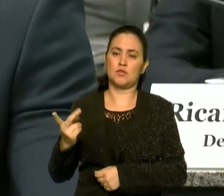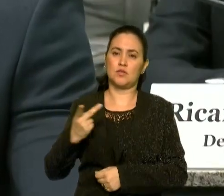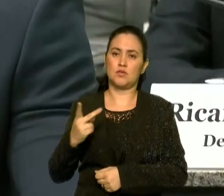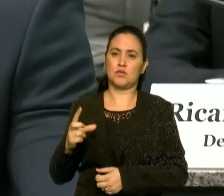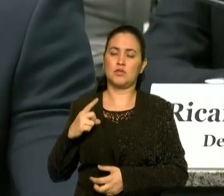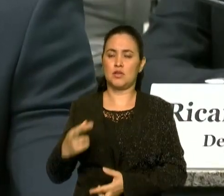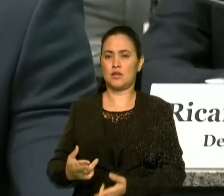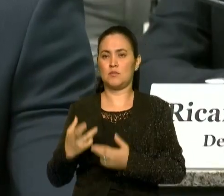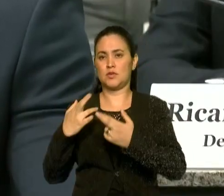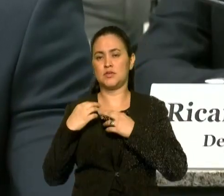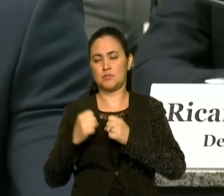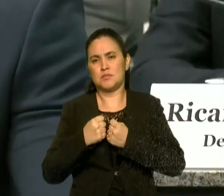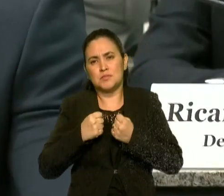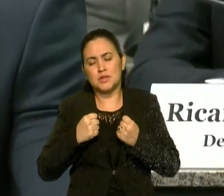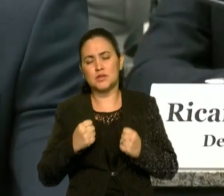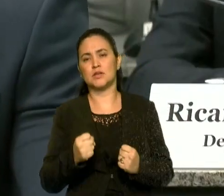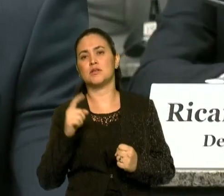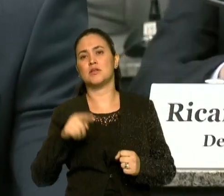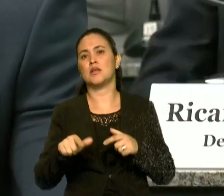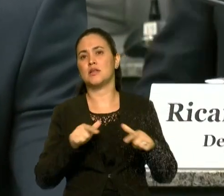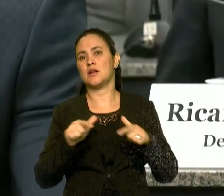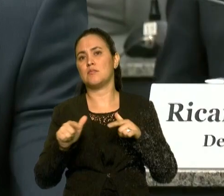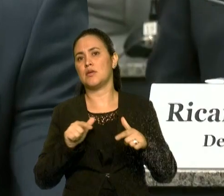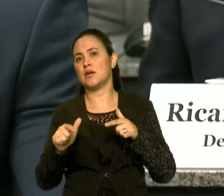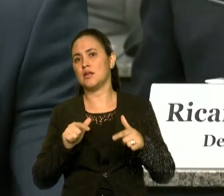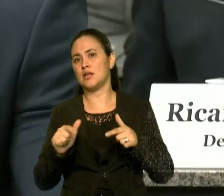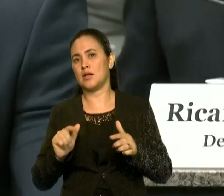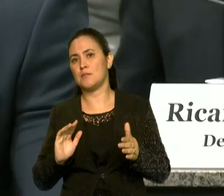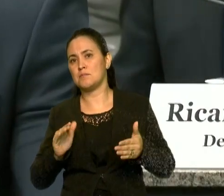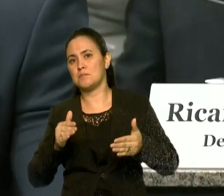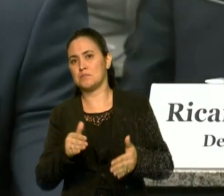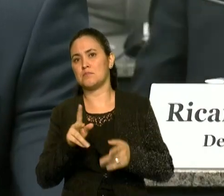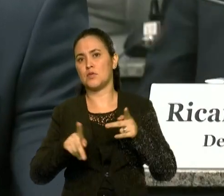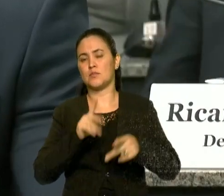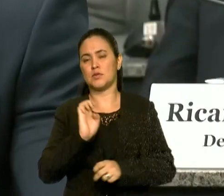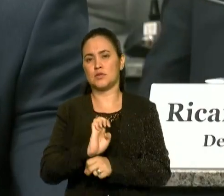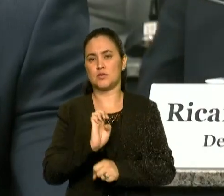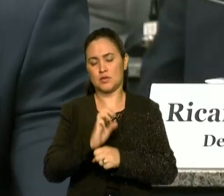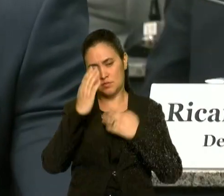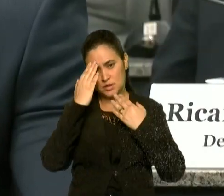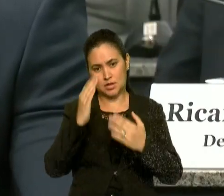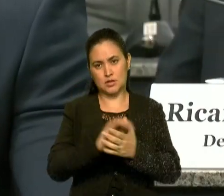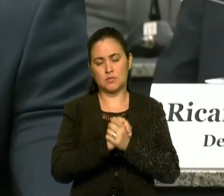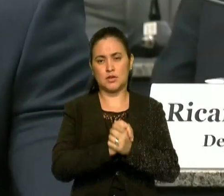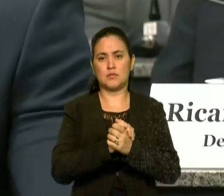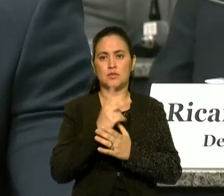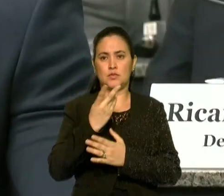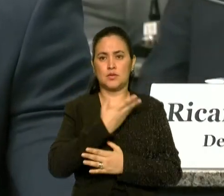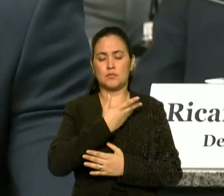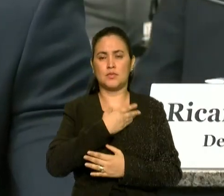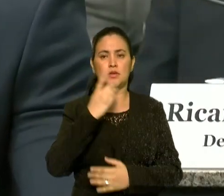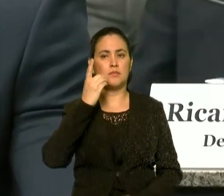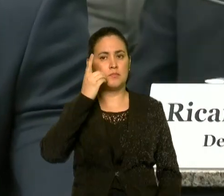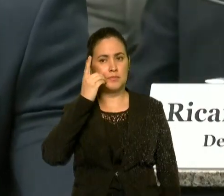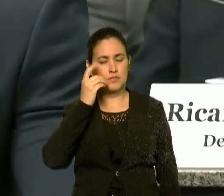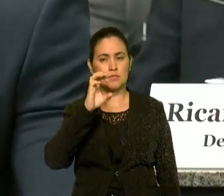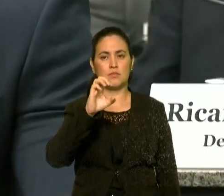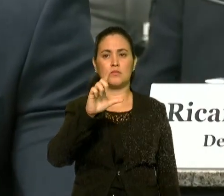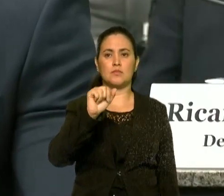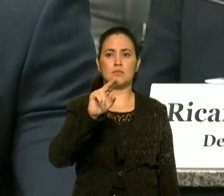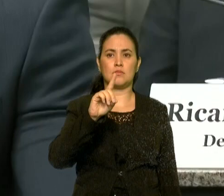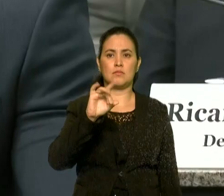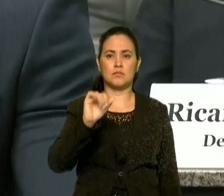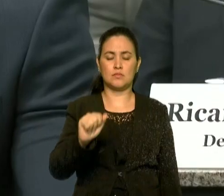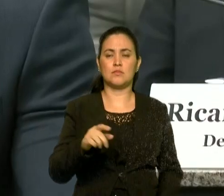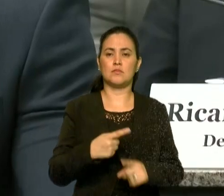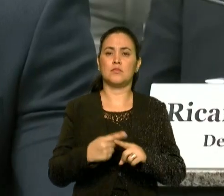que é trabalhar pelo povo do nosso estado. Agradeço e parabenizo as duas companheiras, a deputada Daniela e a deputada Cláudia, pela